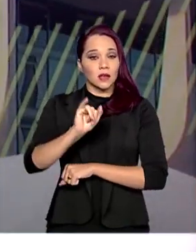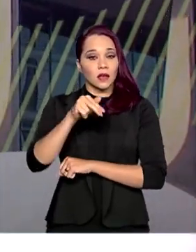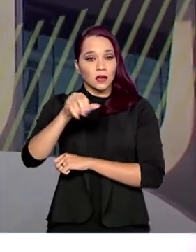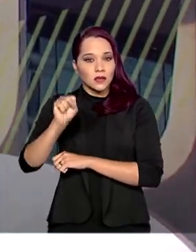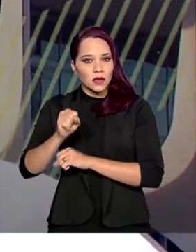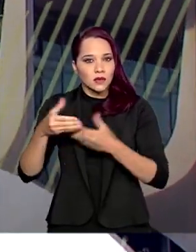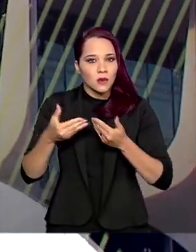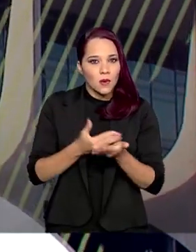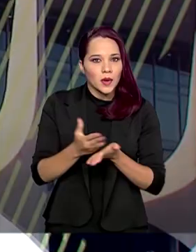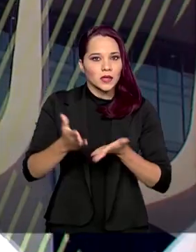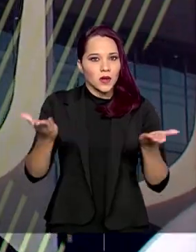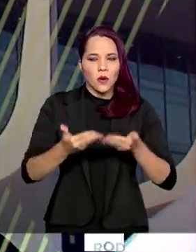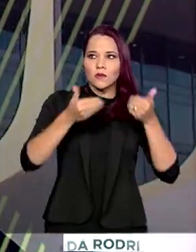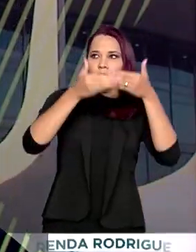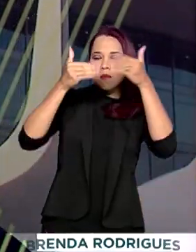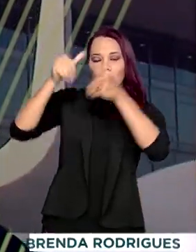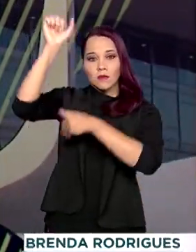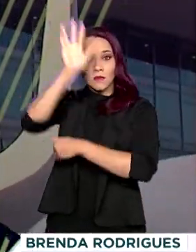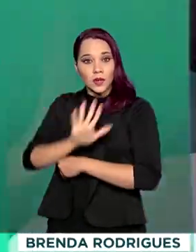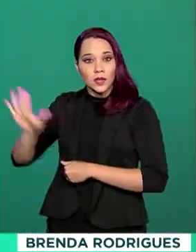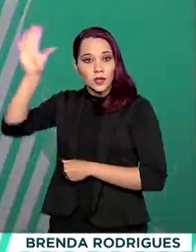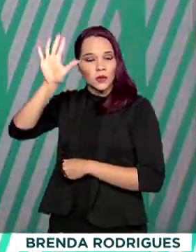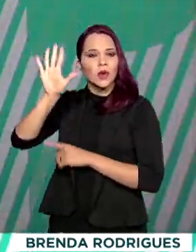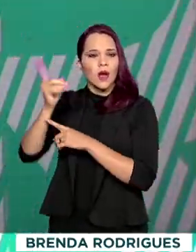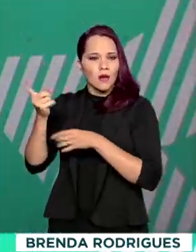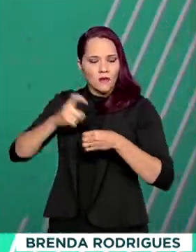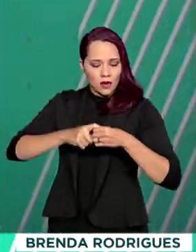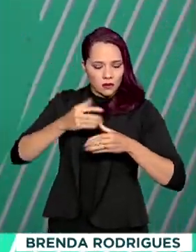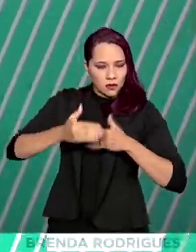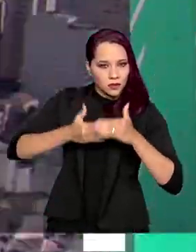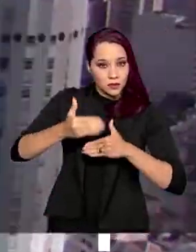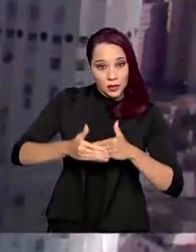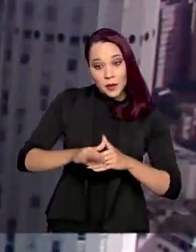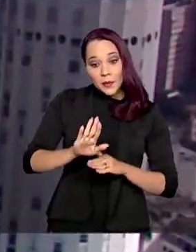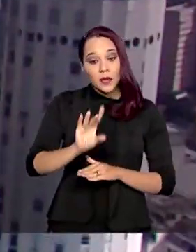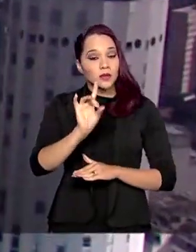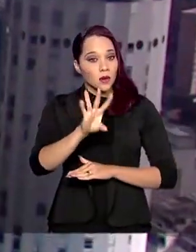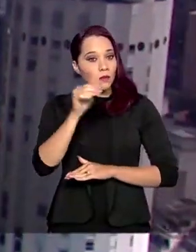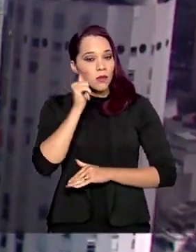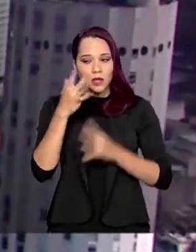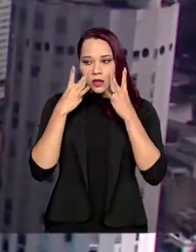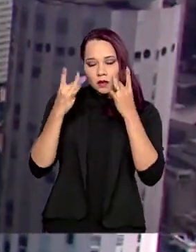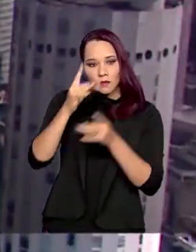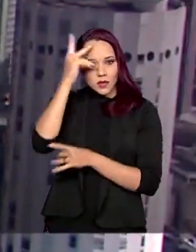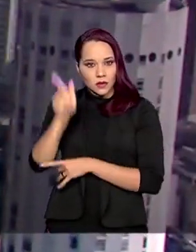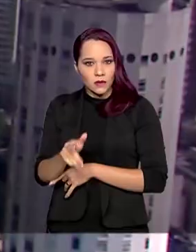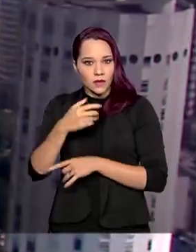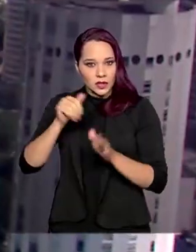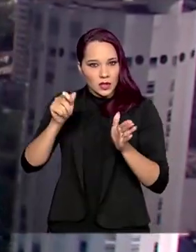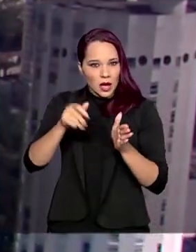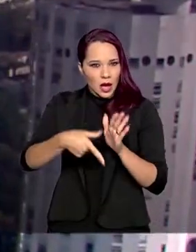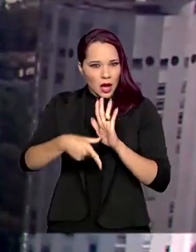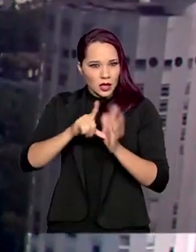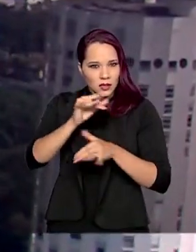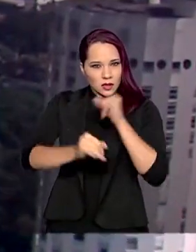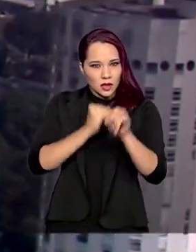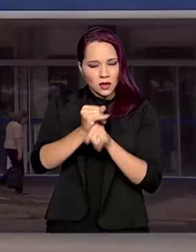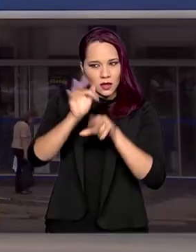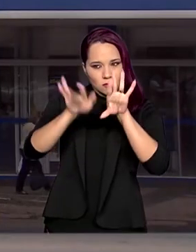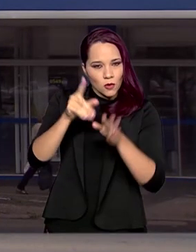começaram hoje a reabrir em todo o país. O retorno será gradual. Só poderá ser atendido quem fizer o agendamento prévio.